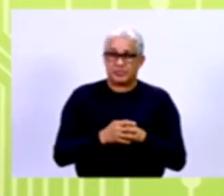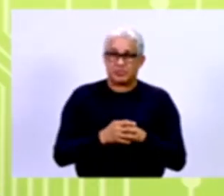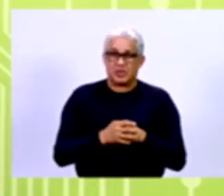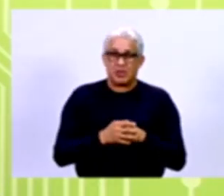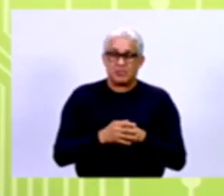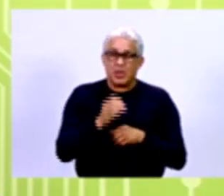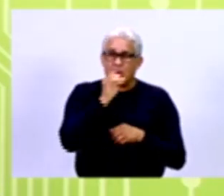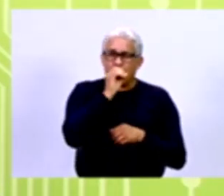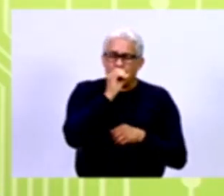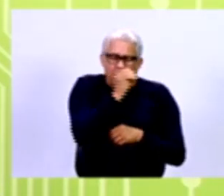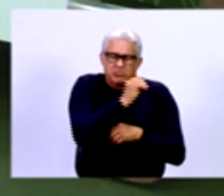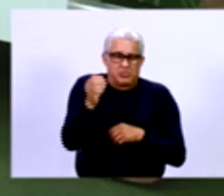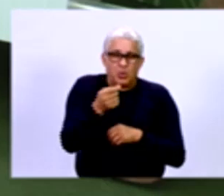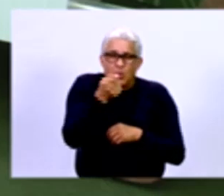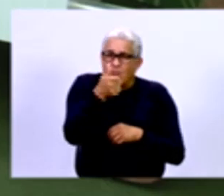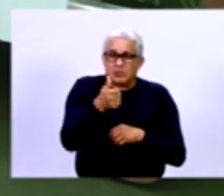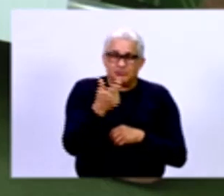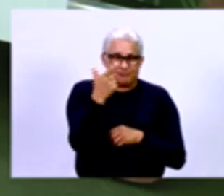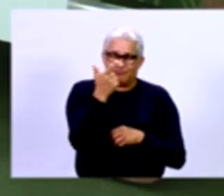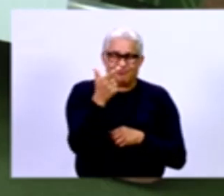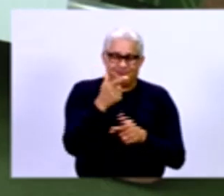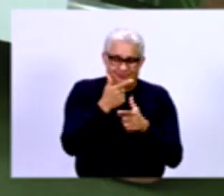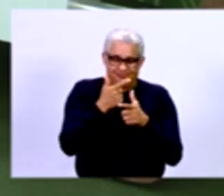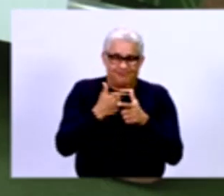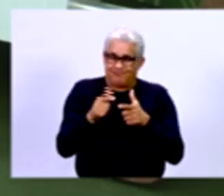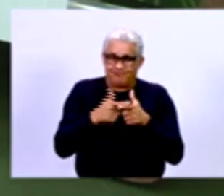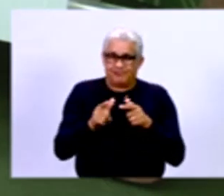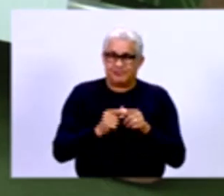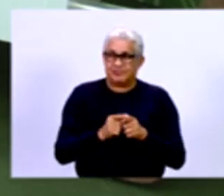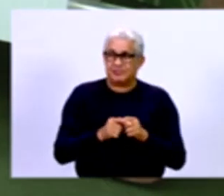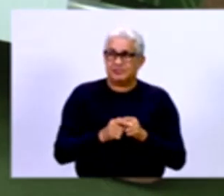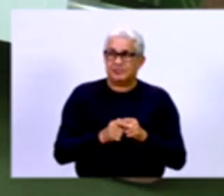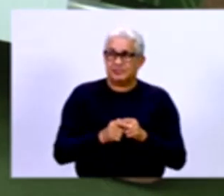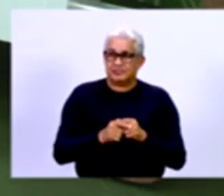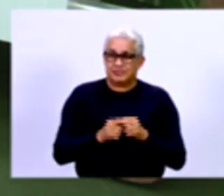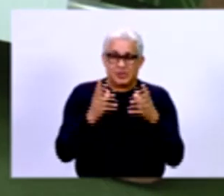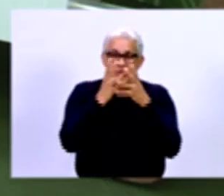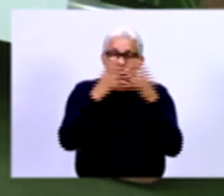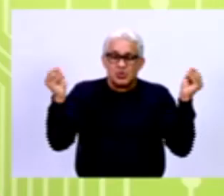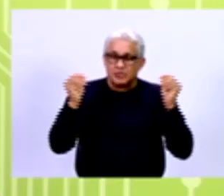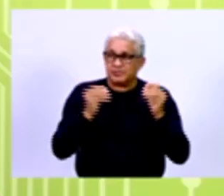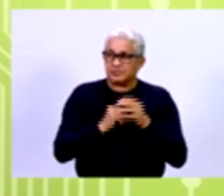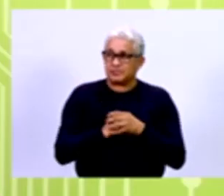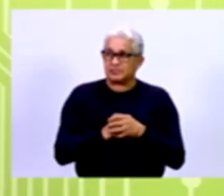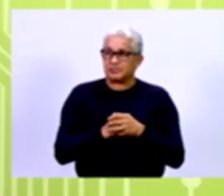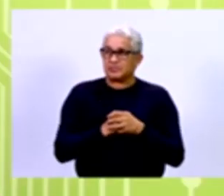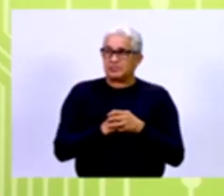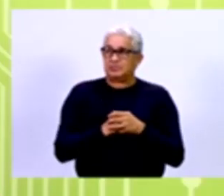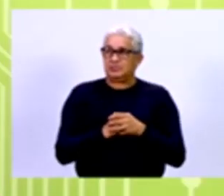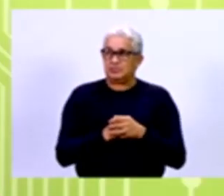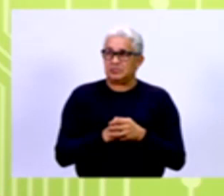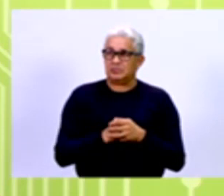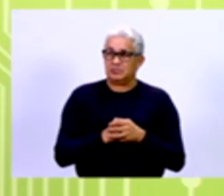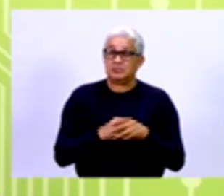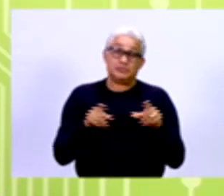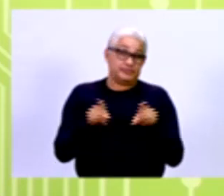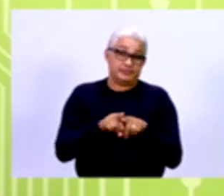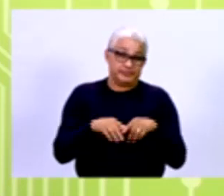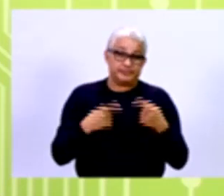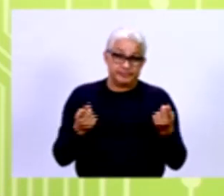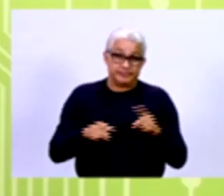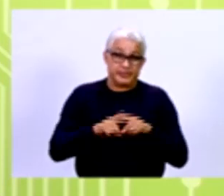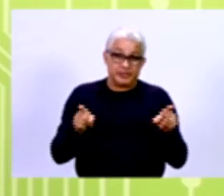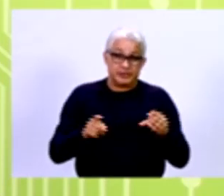inexistente. Não é um problema. Não é problema. Deixou de ser problema. Em contrapartida, a